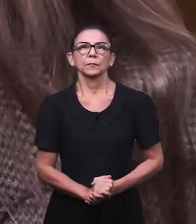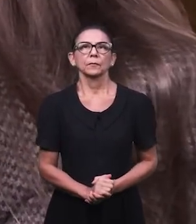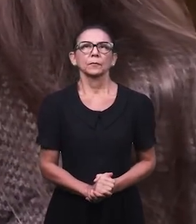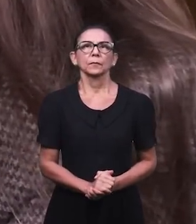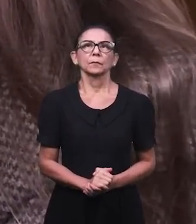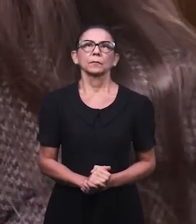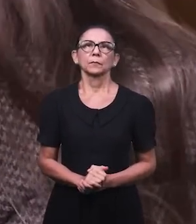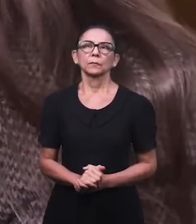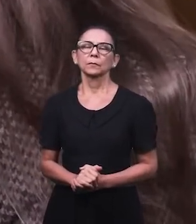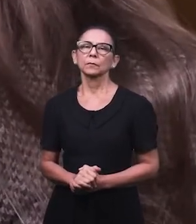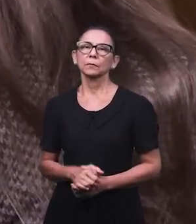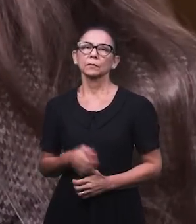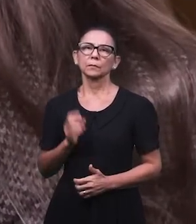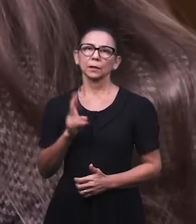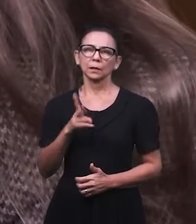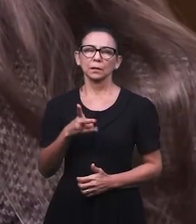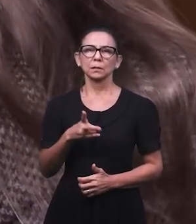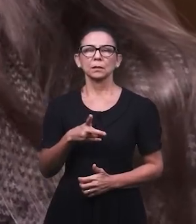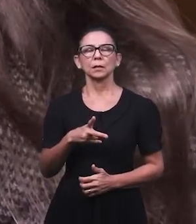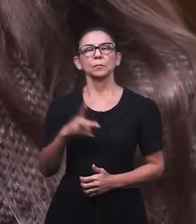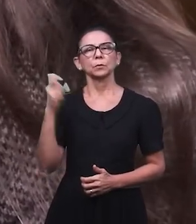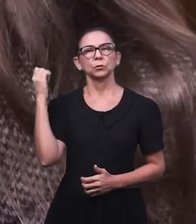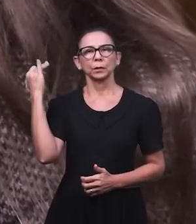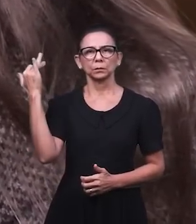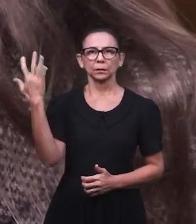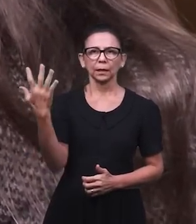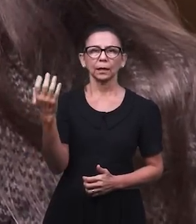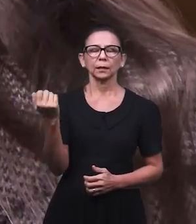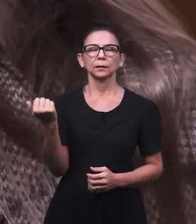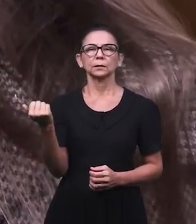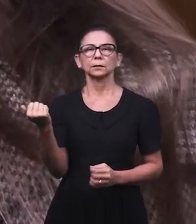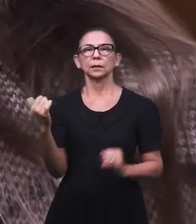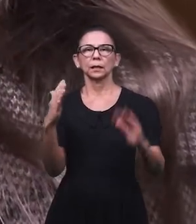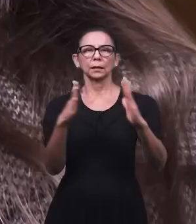todos preparando dessa mesma forma. 4h40 da manhã, voltava em casa, chegava em casa